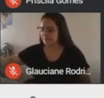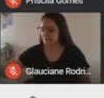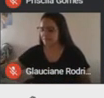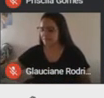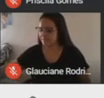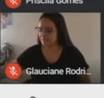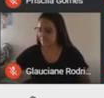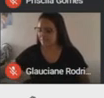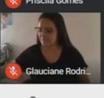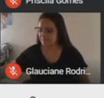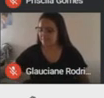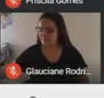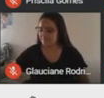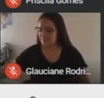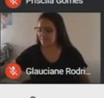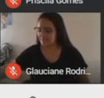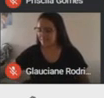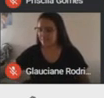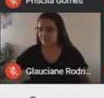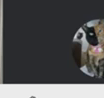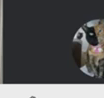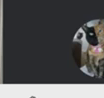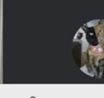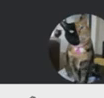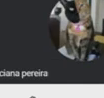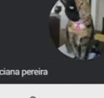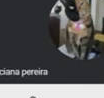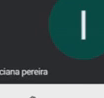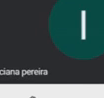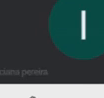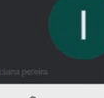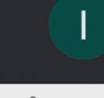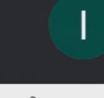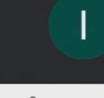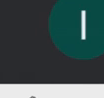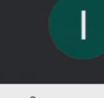Professora, até o momento, só o Tarcísio colocou uma pergunta no chat.